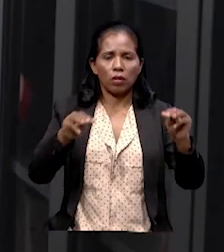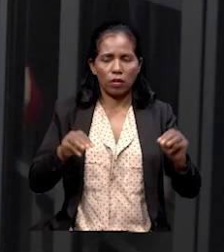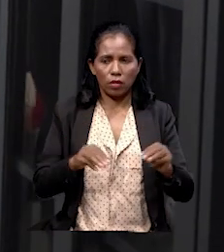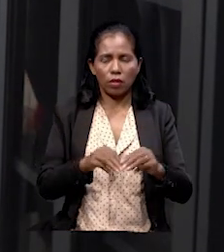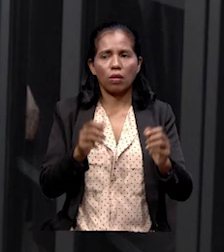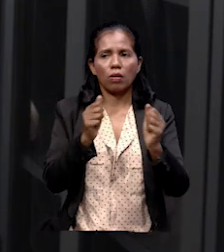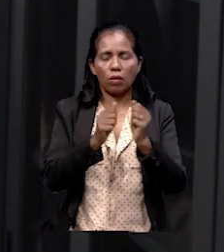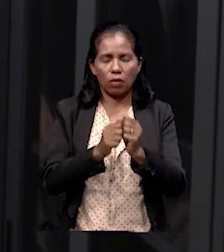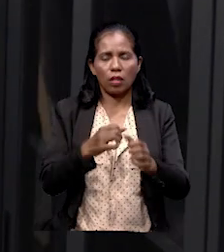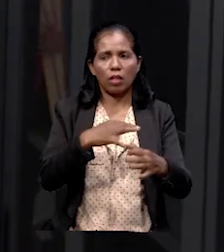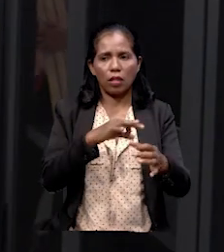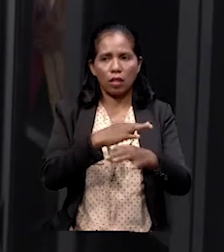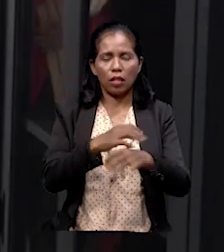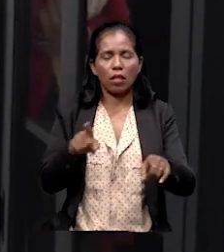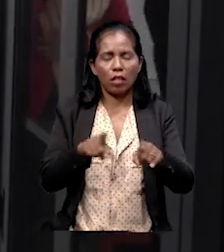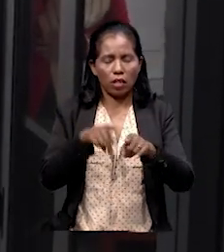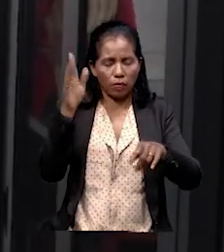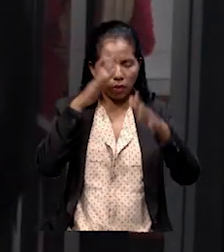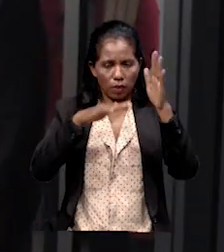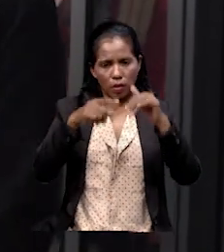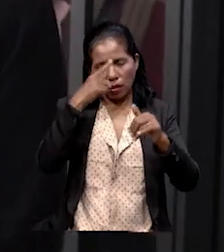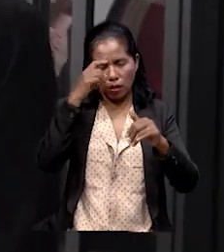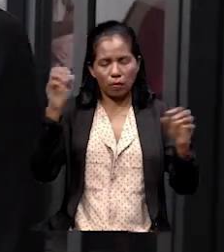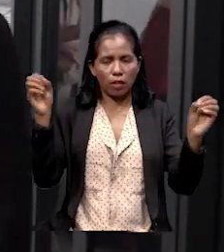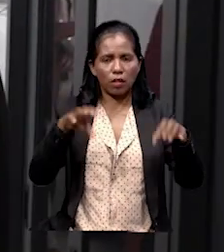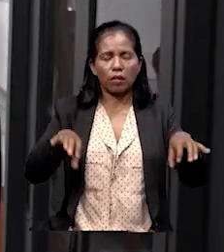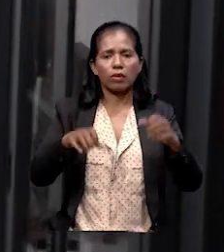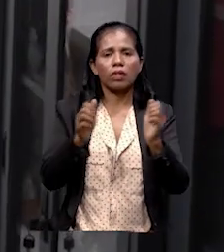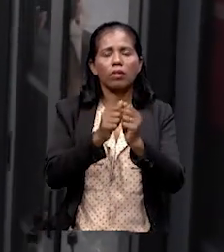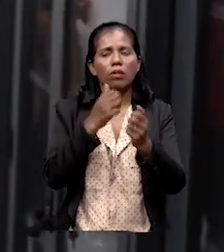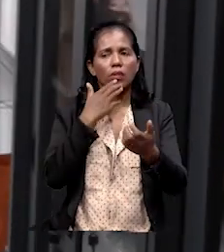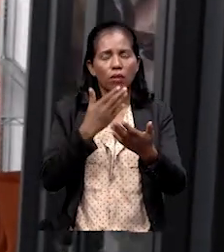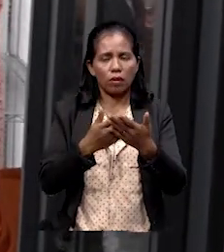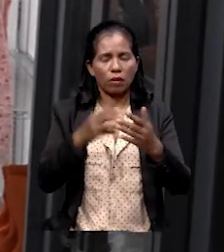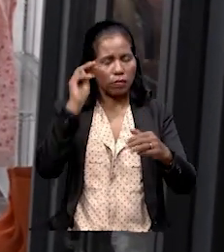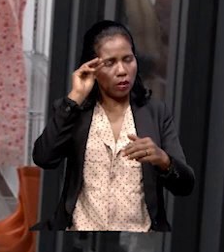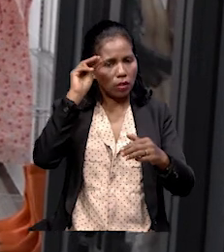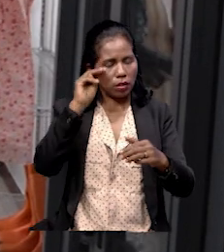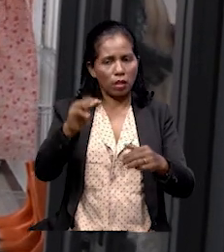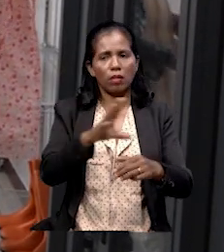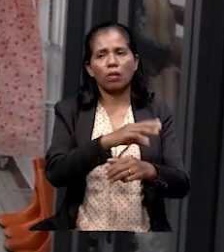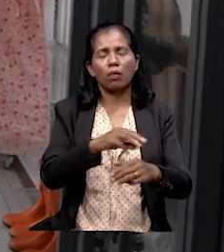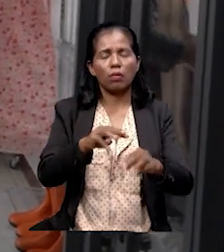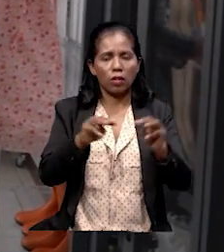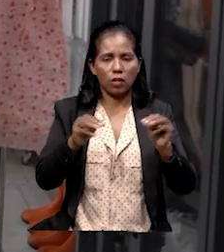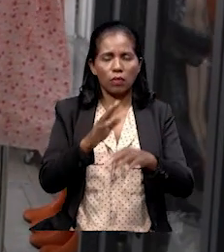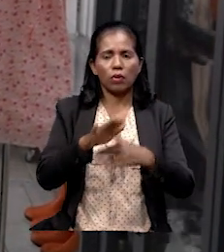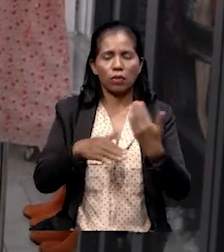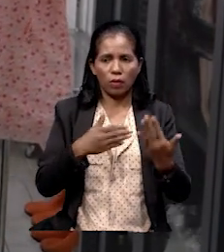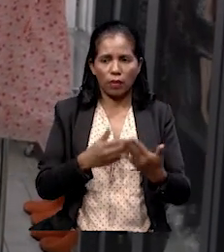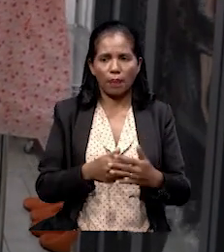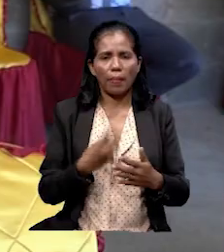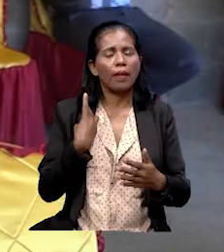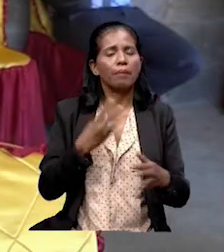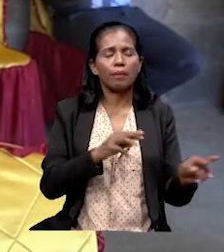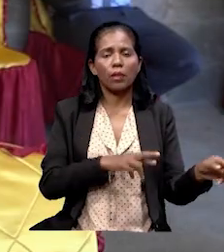honu ne manutenção se sai problema, tamba la iha coordenação diak entre ministério ho município sira. É bem pronto na fatia,